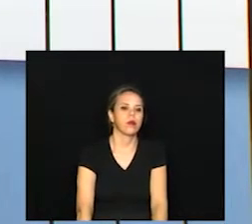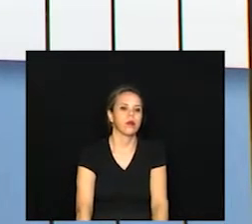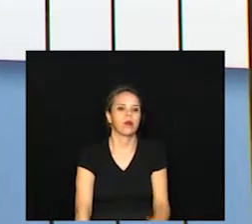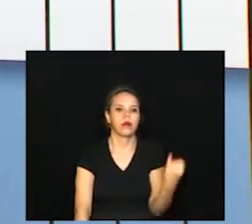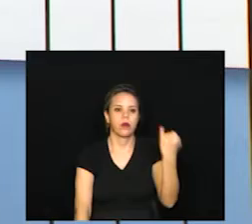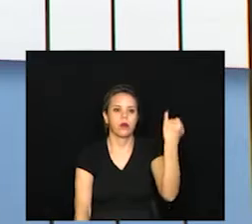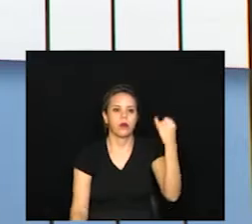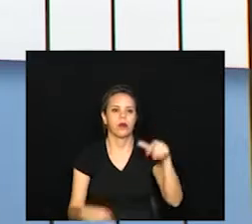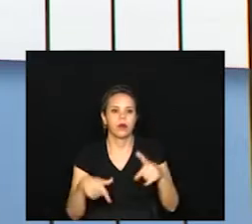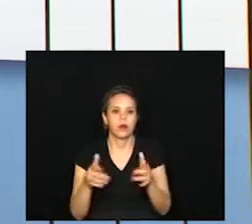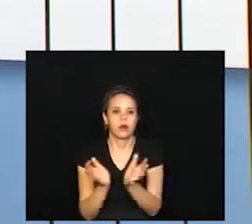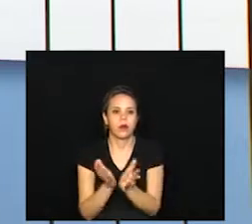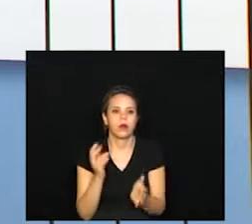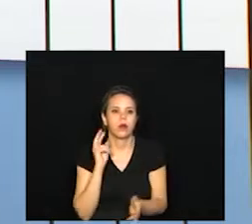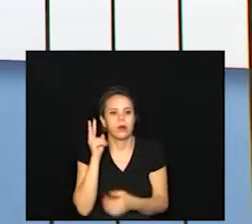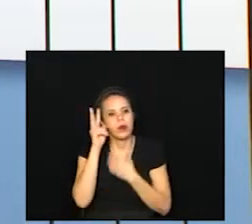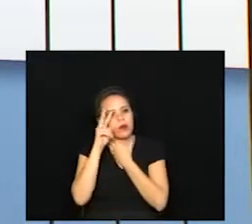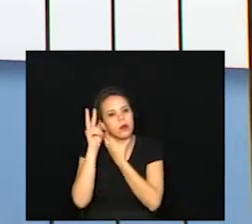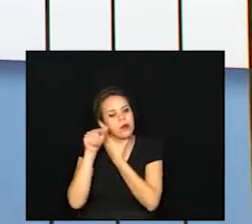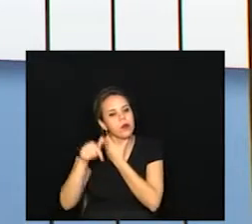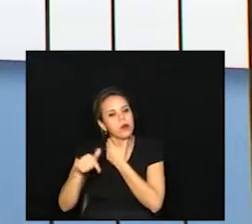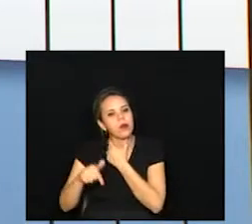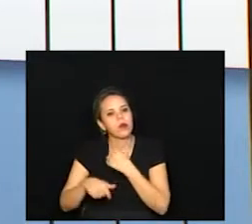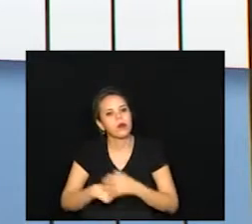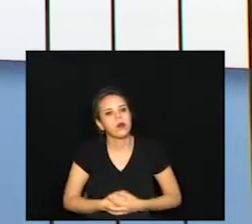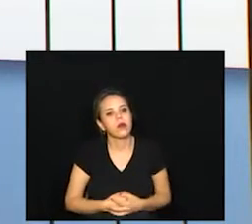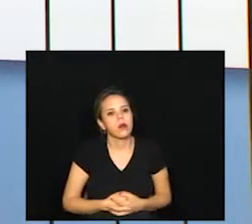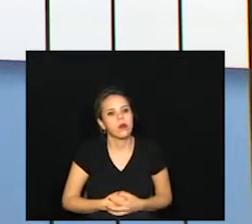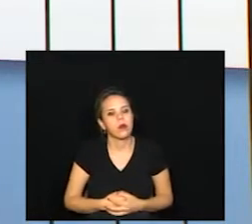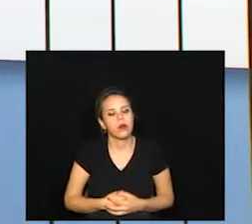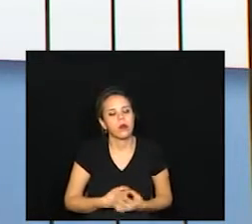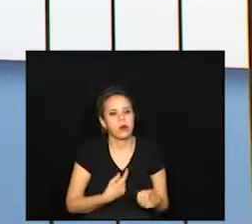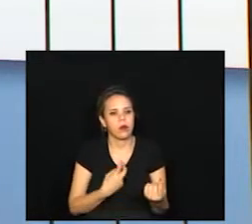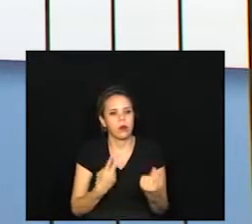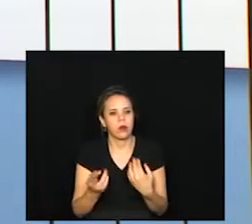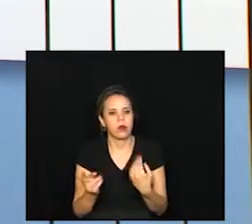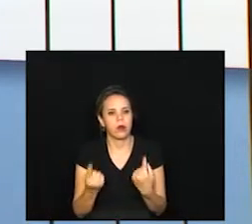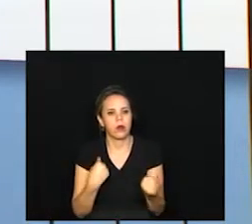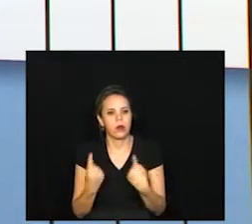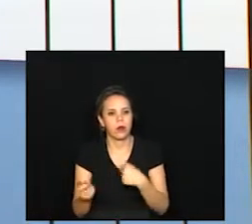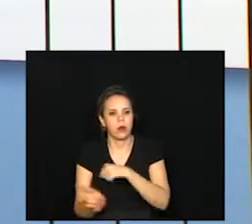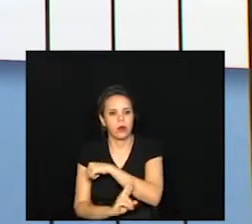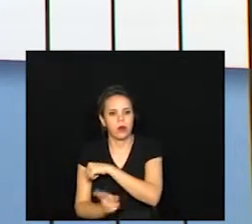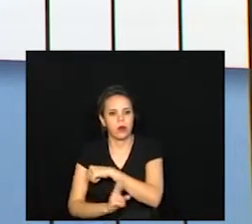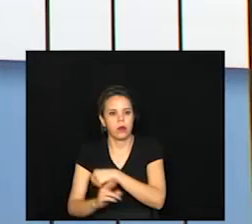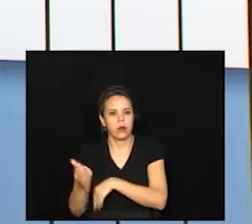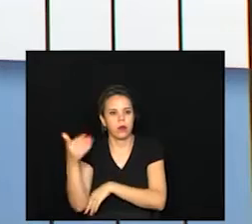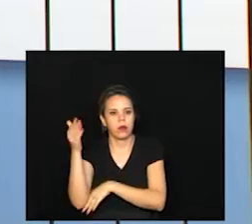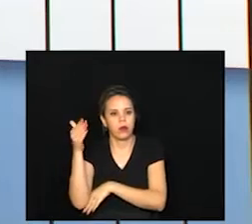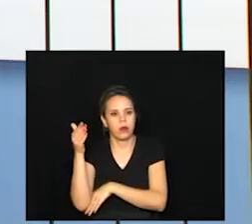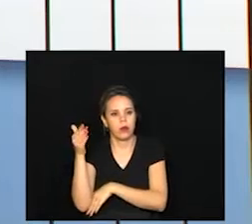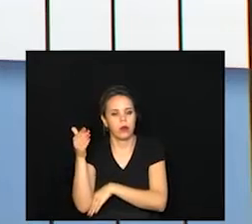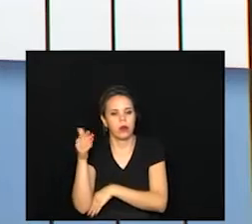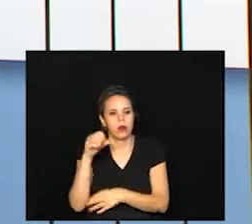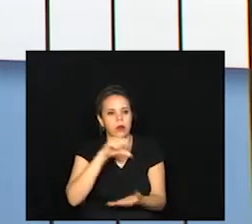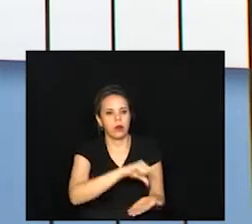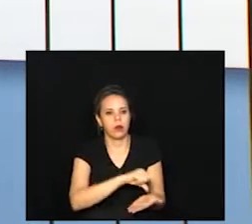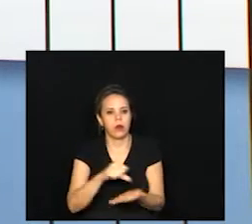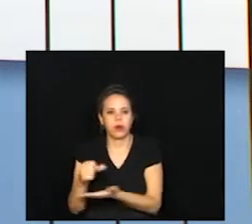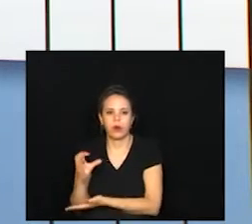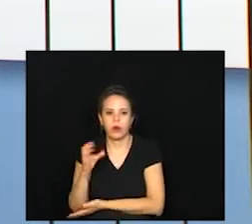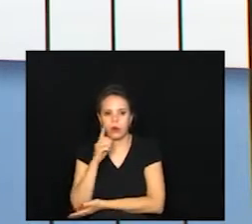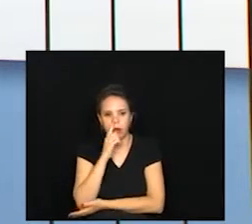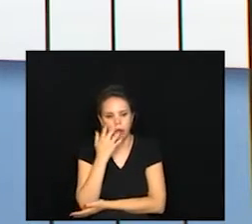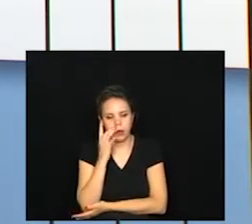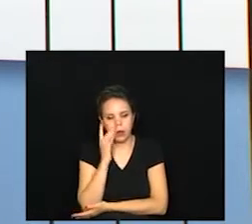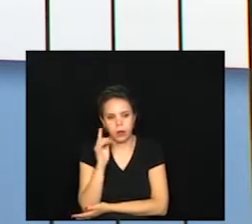Importante o trabalho dessa comissão. Lembrando que essa questão da alça de acesso da Rodovia dos Bandeirantes aos distritos do Campo